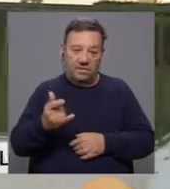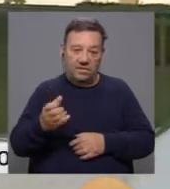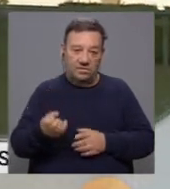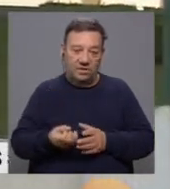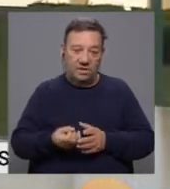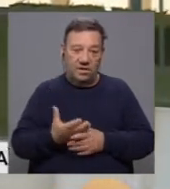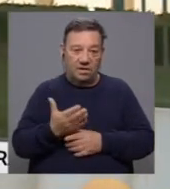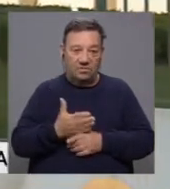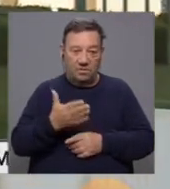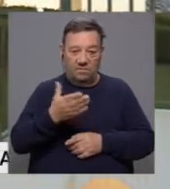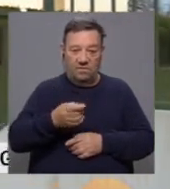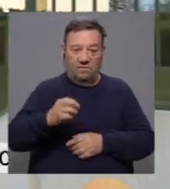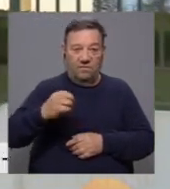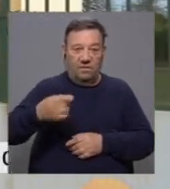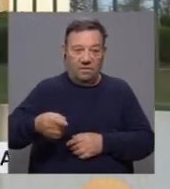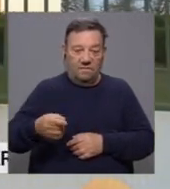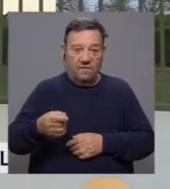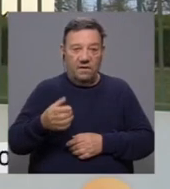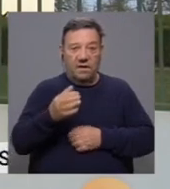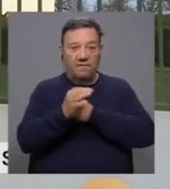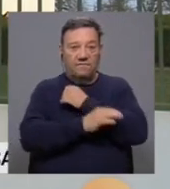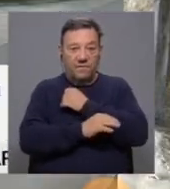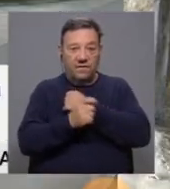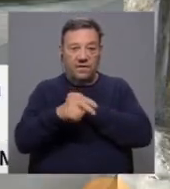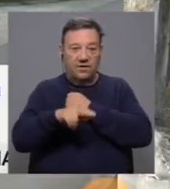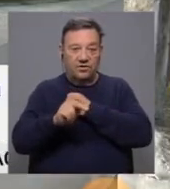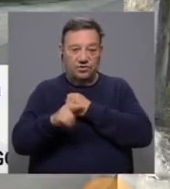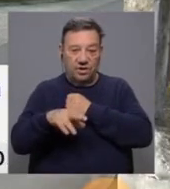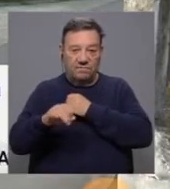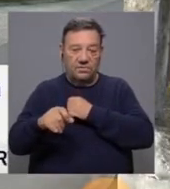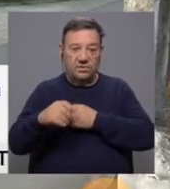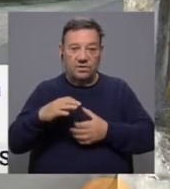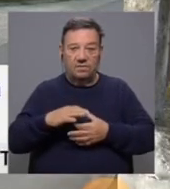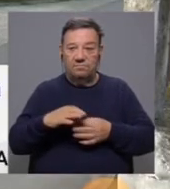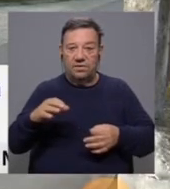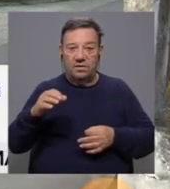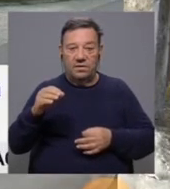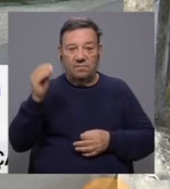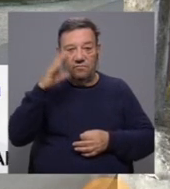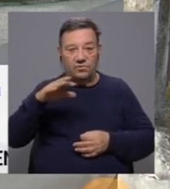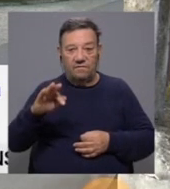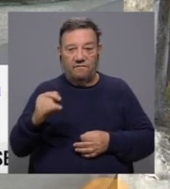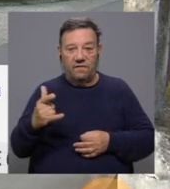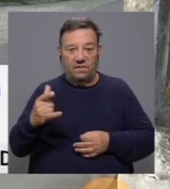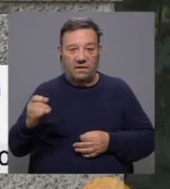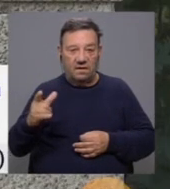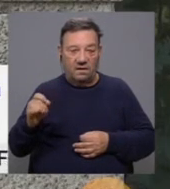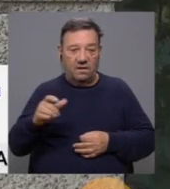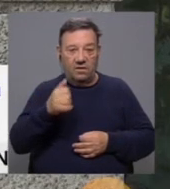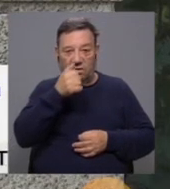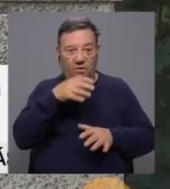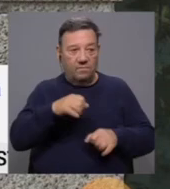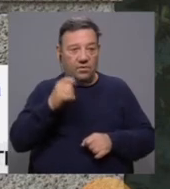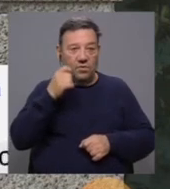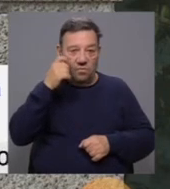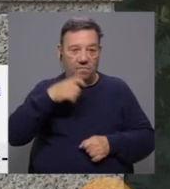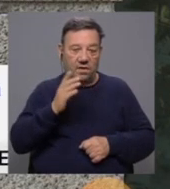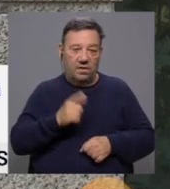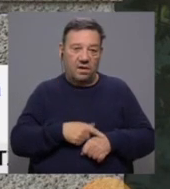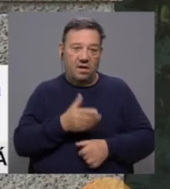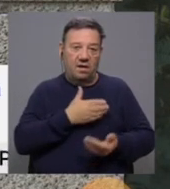apenas em 1989, a freguesia de Enxames, desmembrada da povoação de Fatela, teve ocupação humana em épocas